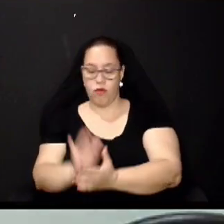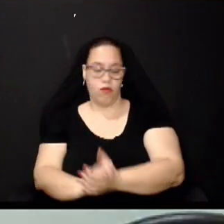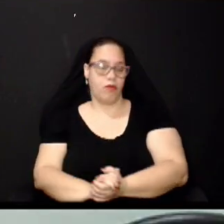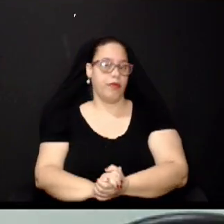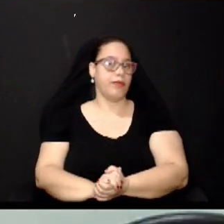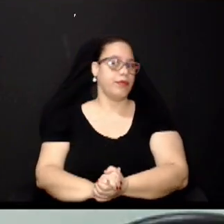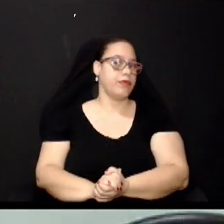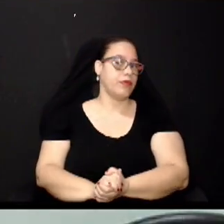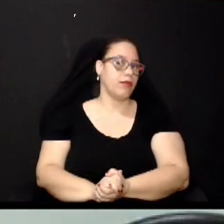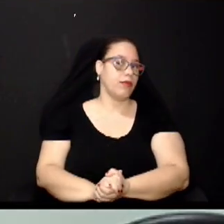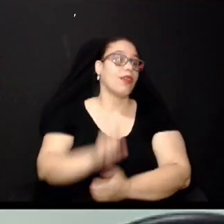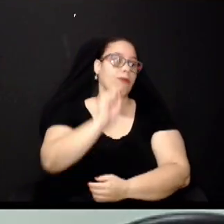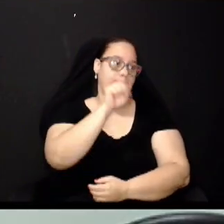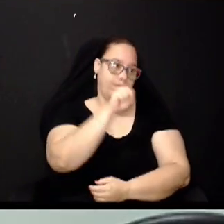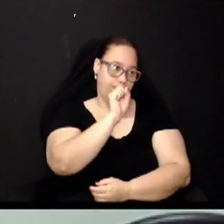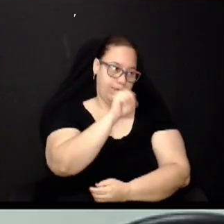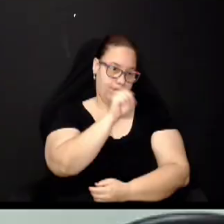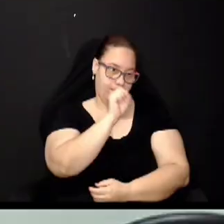Sim,